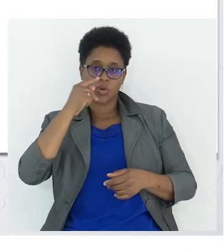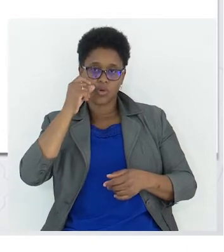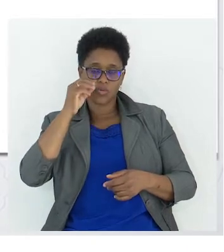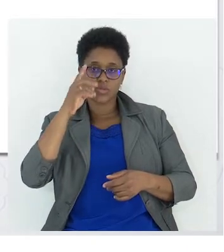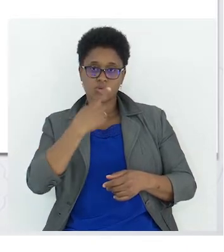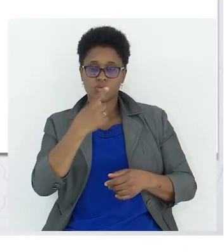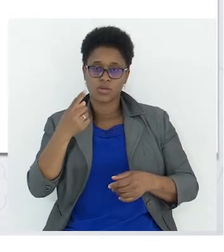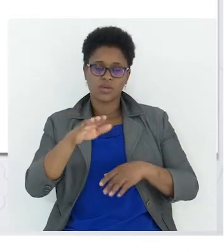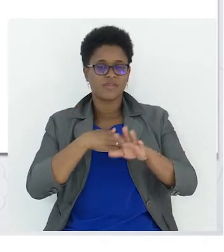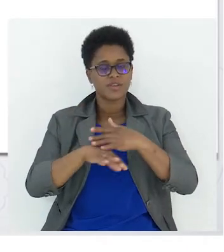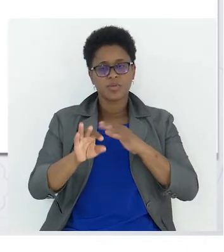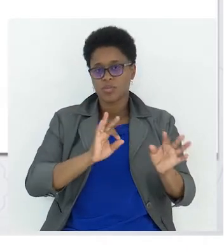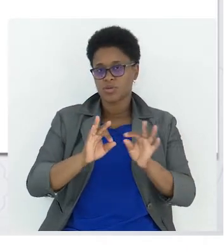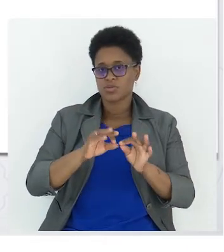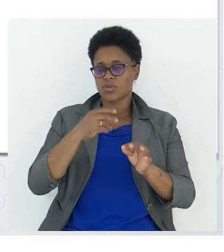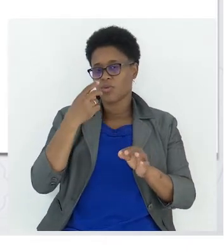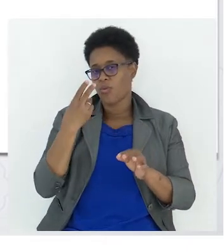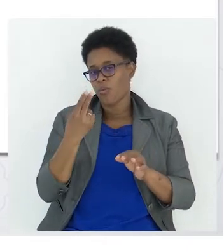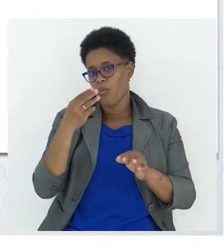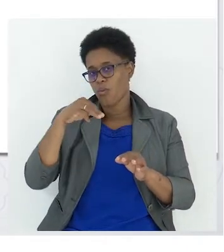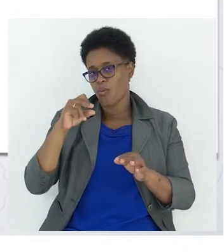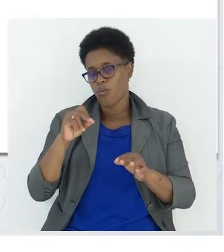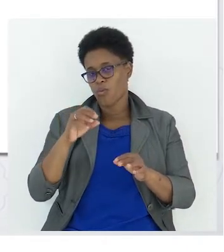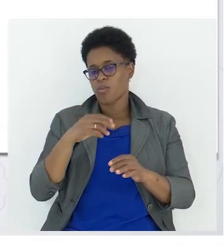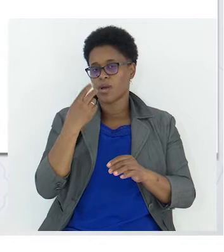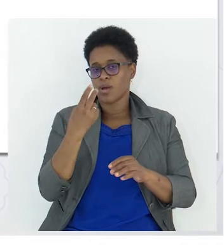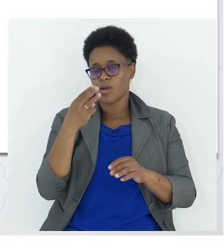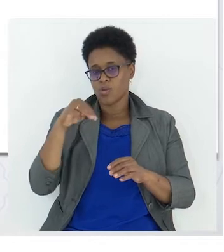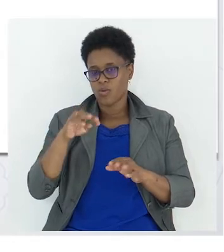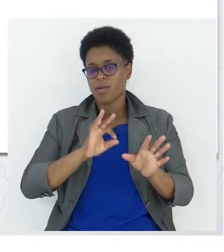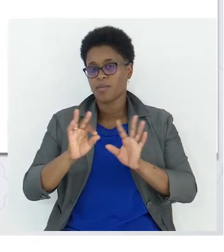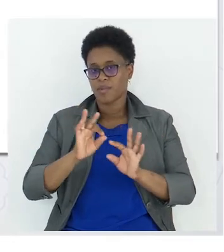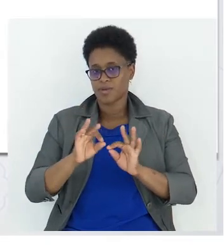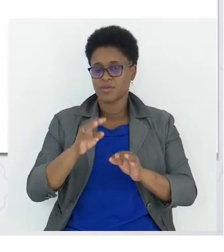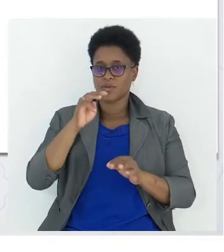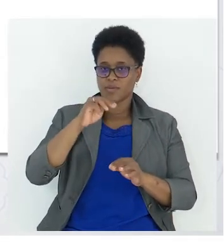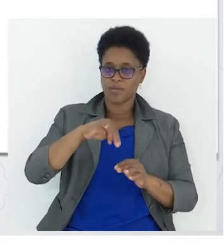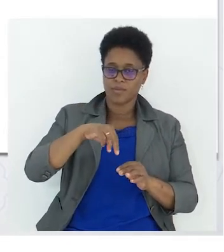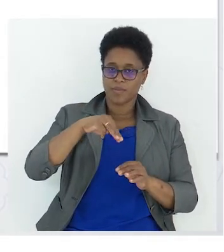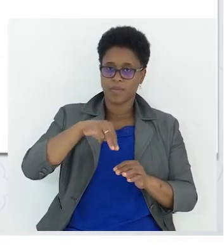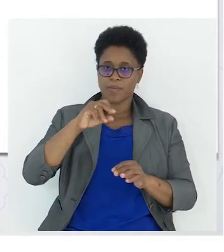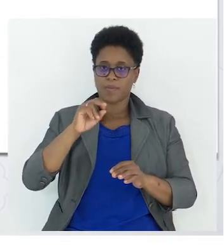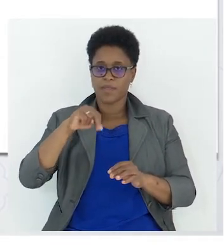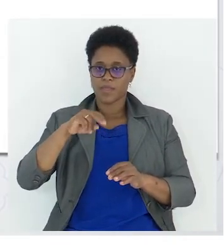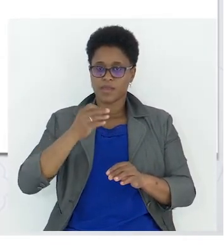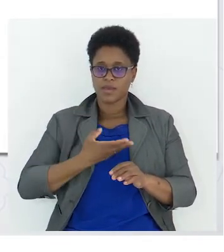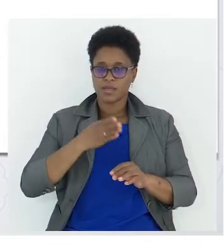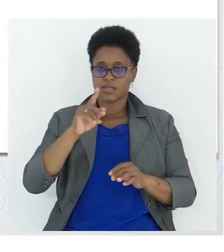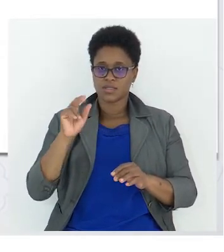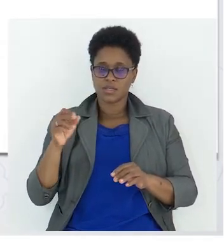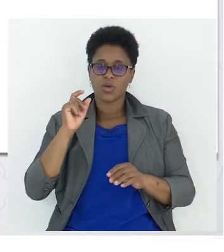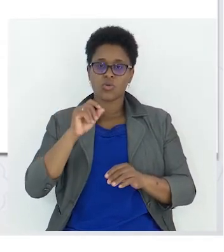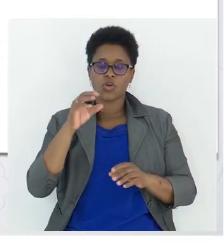com uns, ok? Umas, é já um treino. Manager, nome comum, concreto, masculino